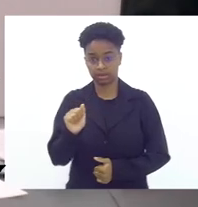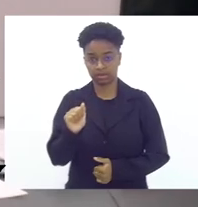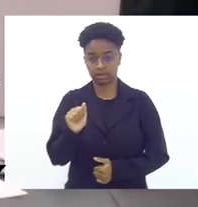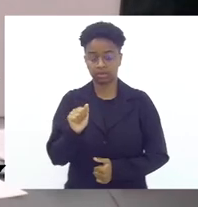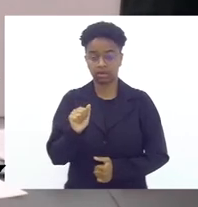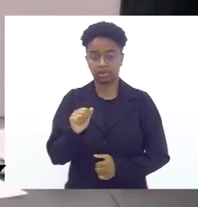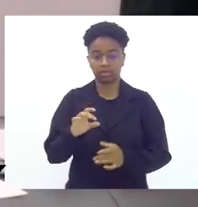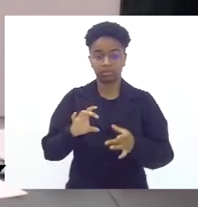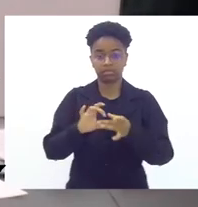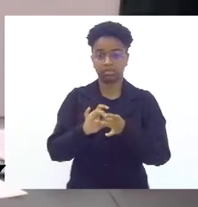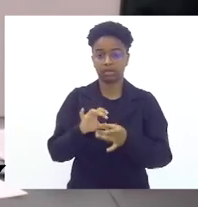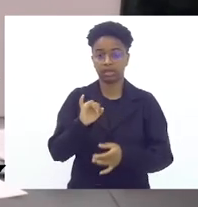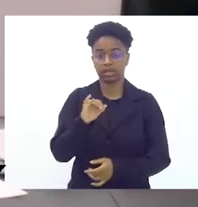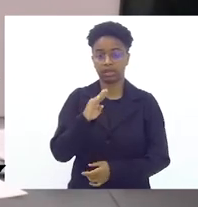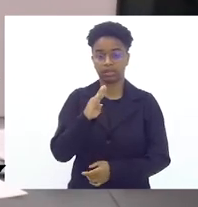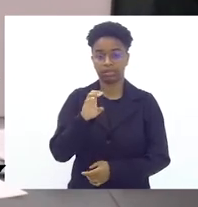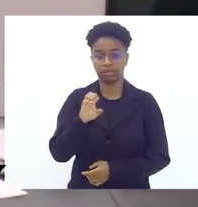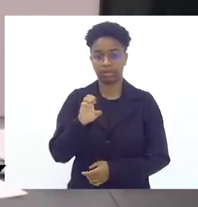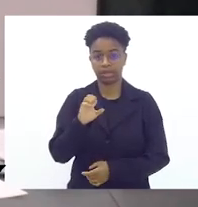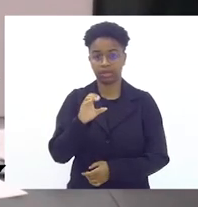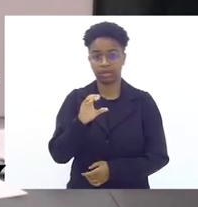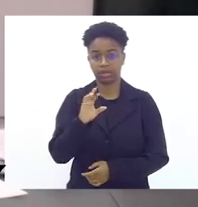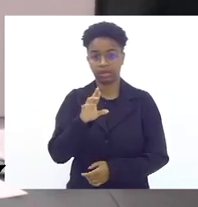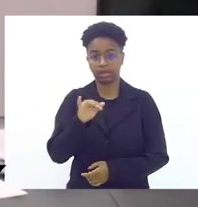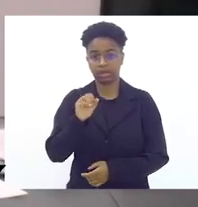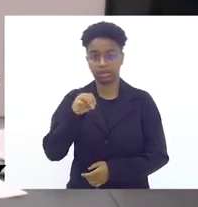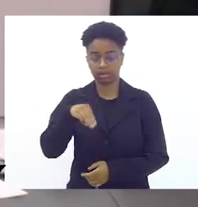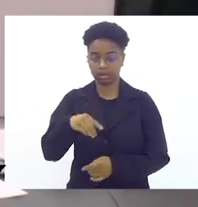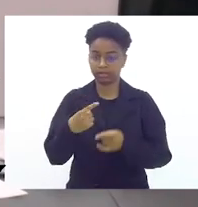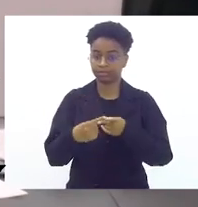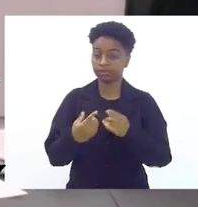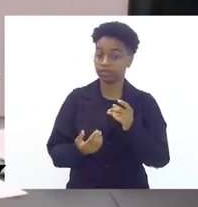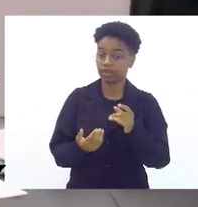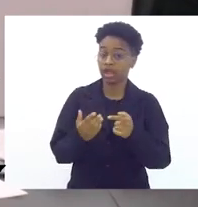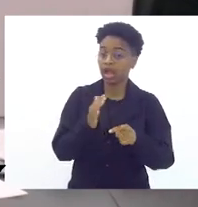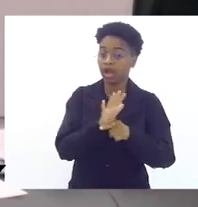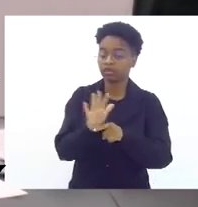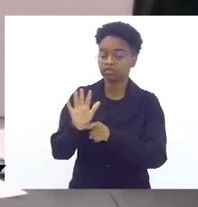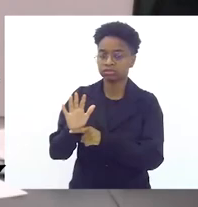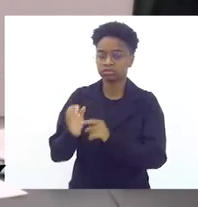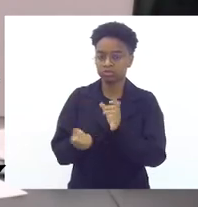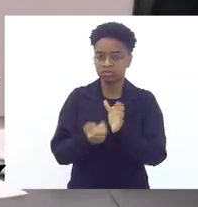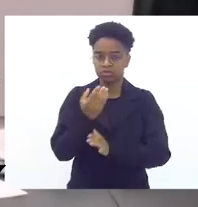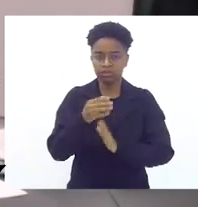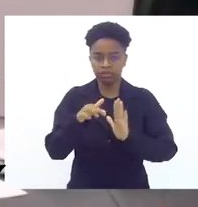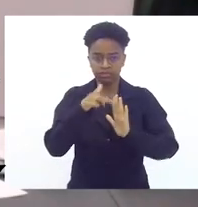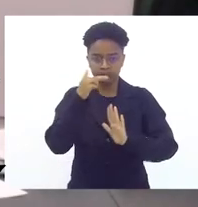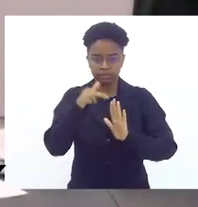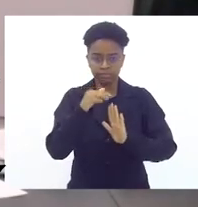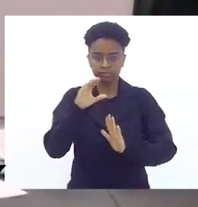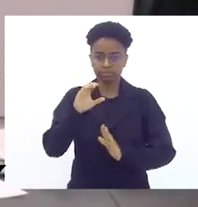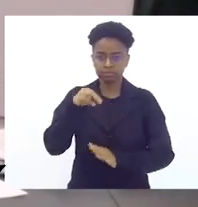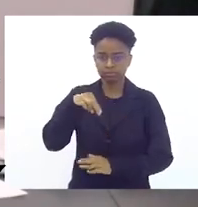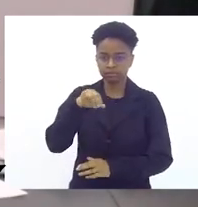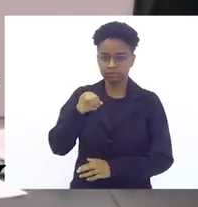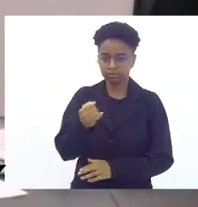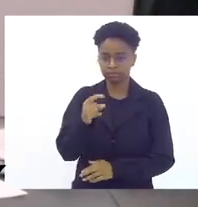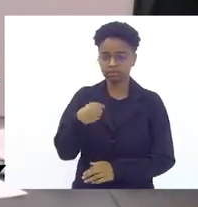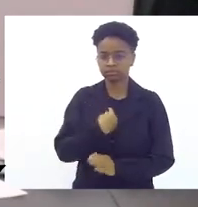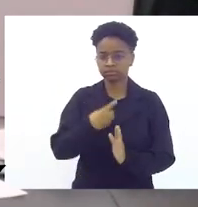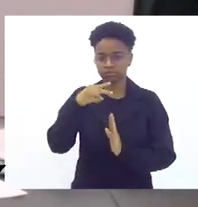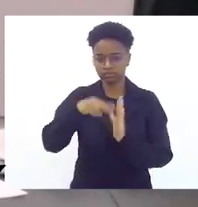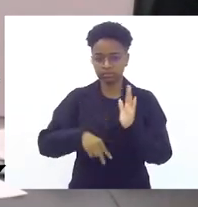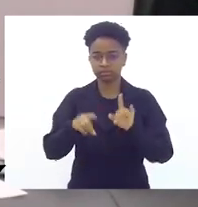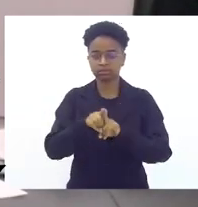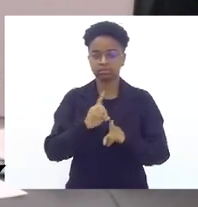hipercrim que ajudou a elaboração dessa resolução da CNJ que foi lida aqui agora que